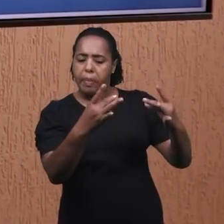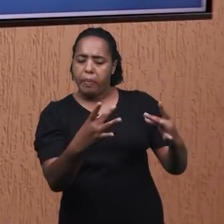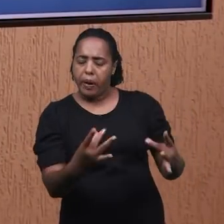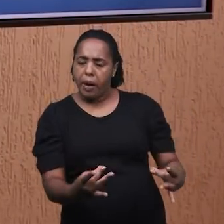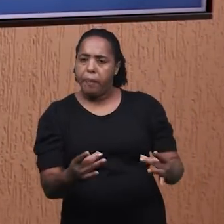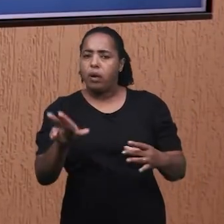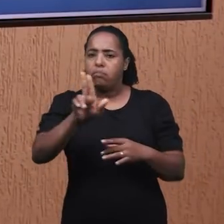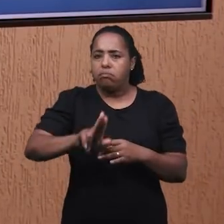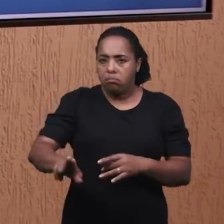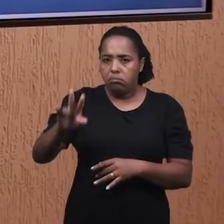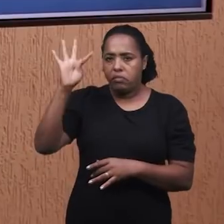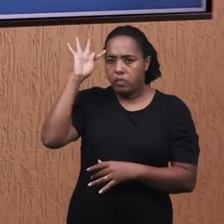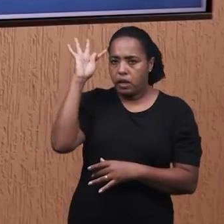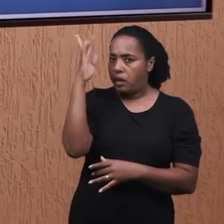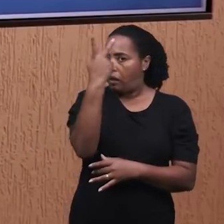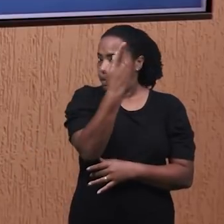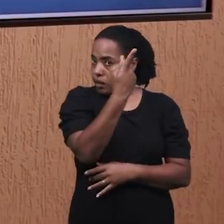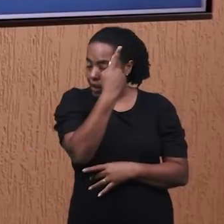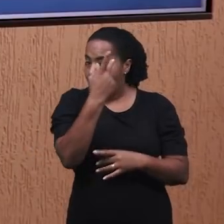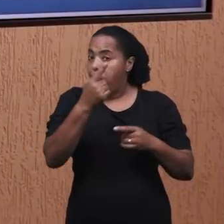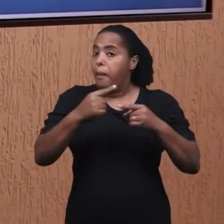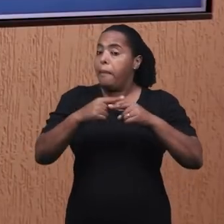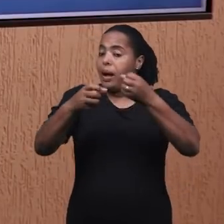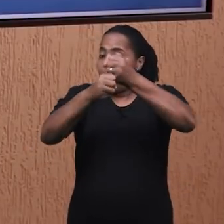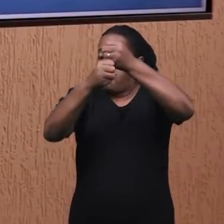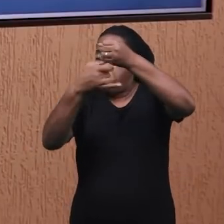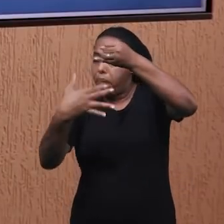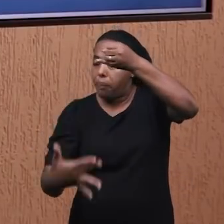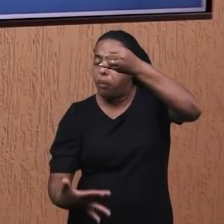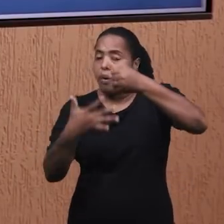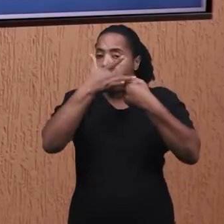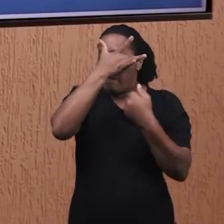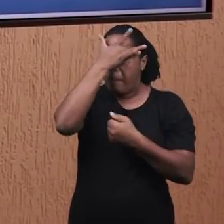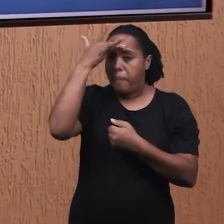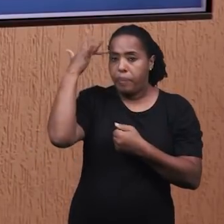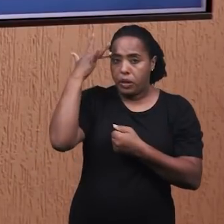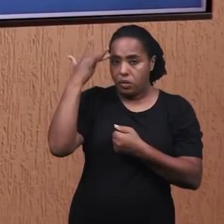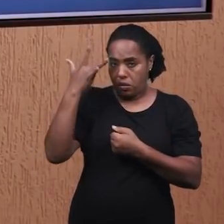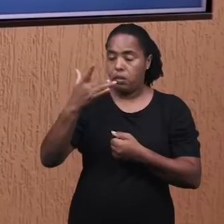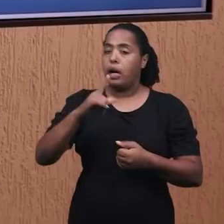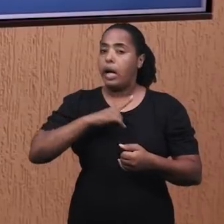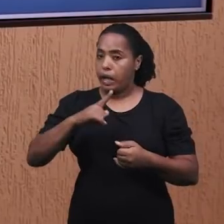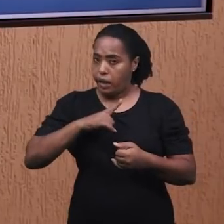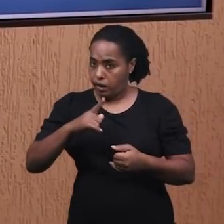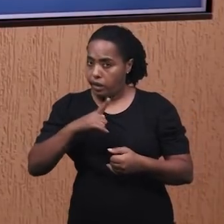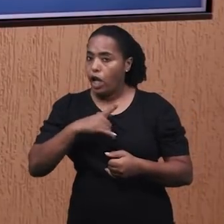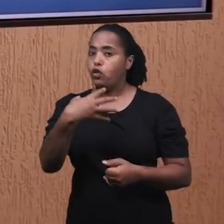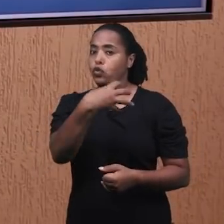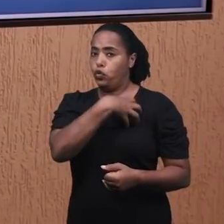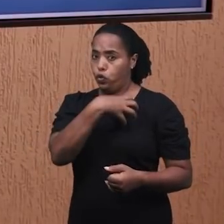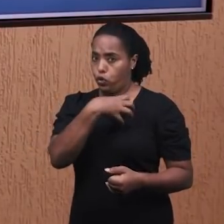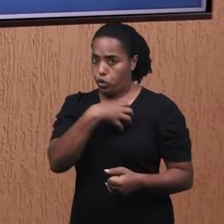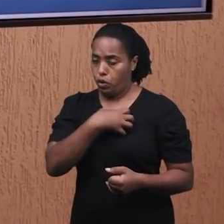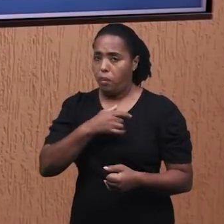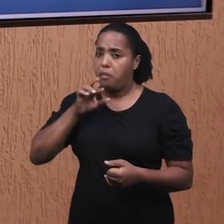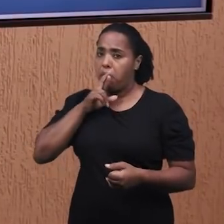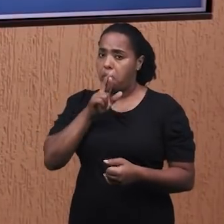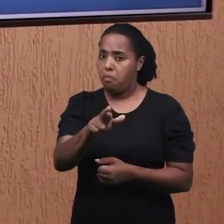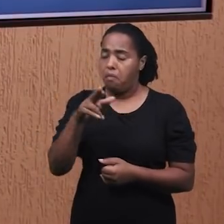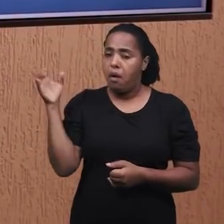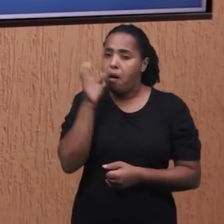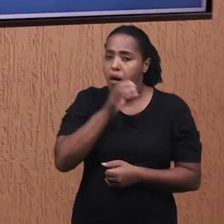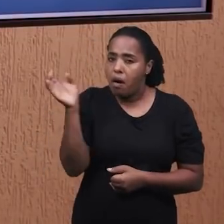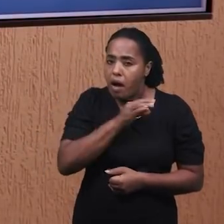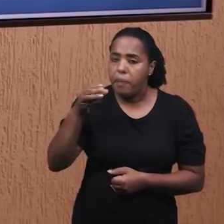o termo TDAH, mas a descrição que ele faz é de uma pessoa com esse diagnóstico. Então, respostas rápidas